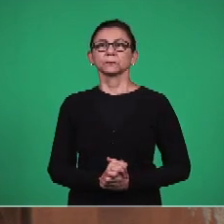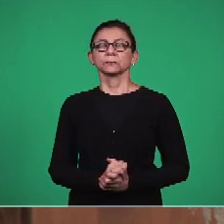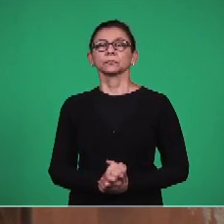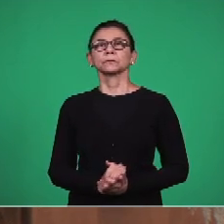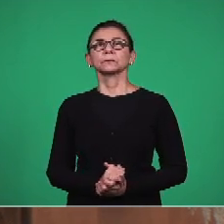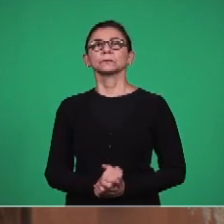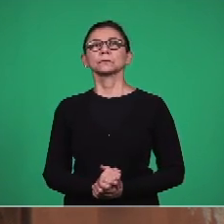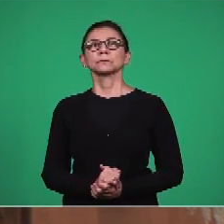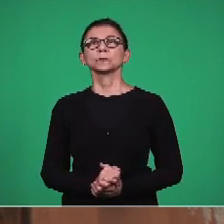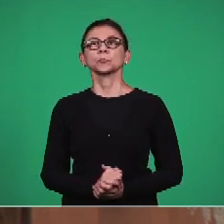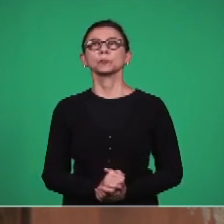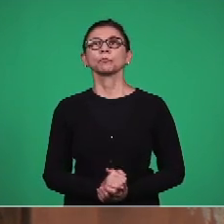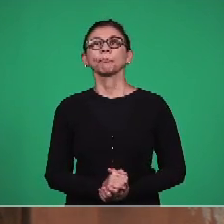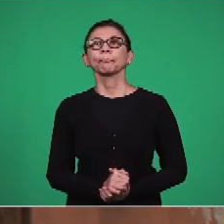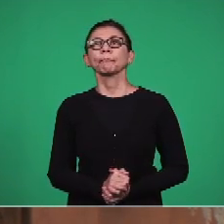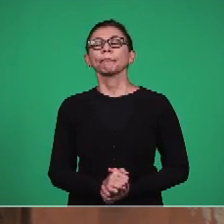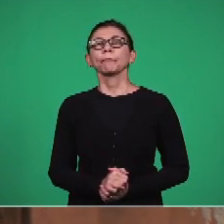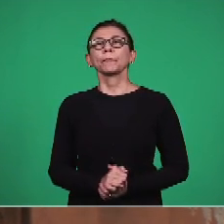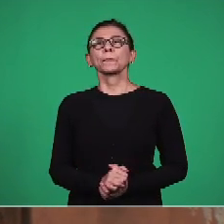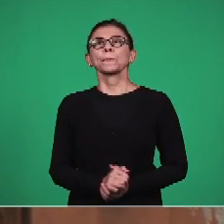Daquilo que...